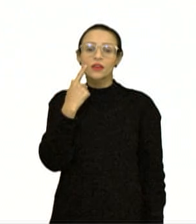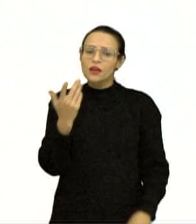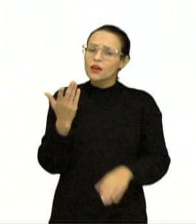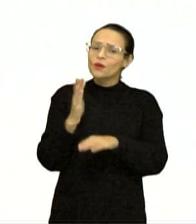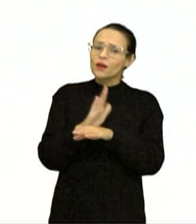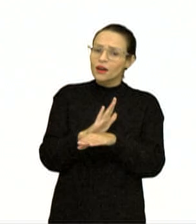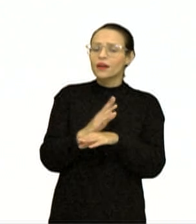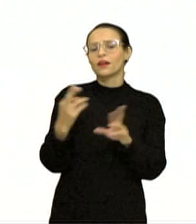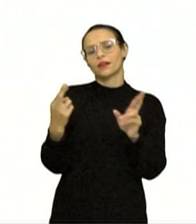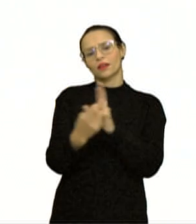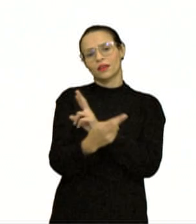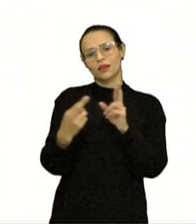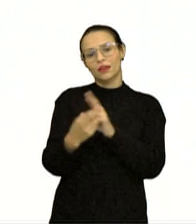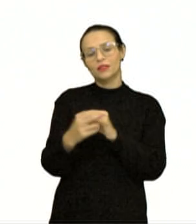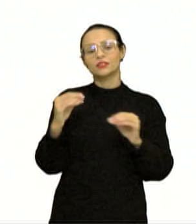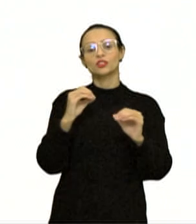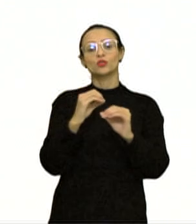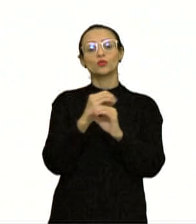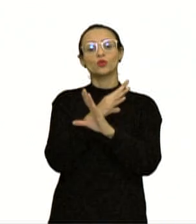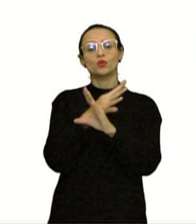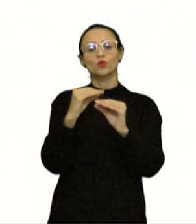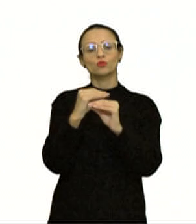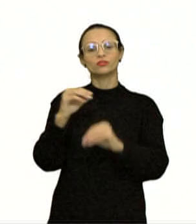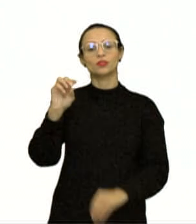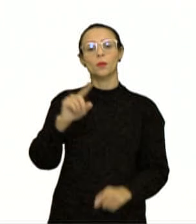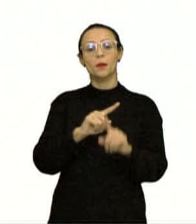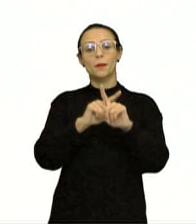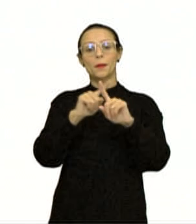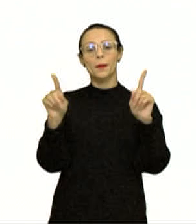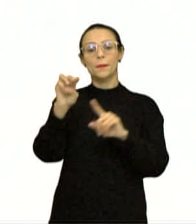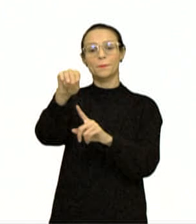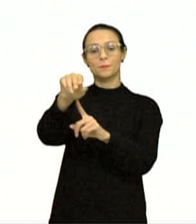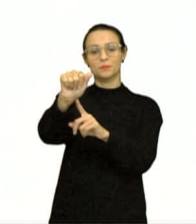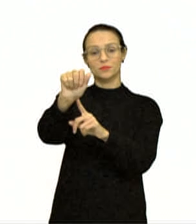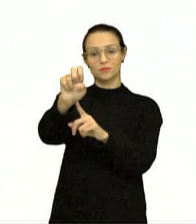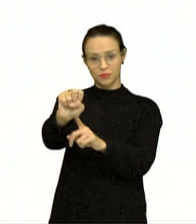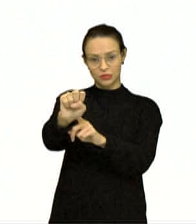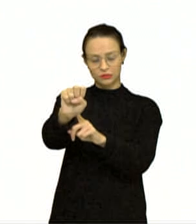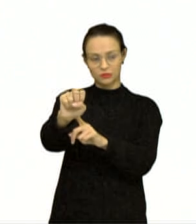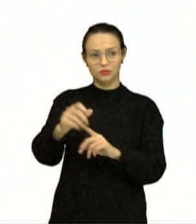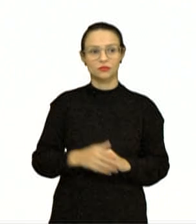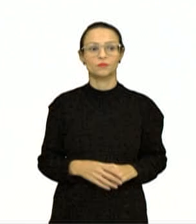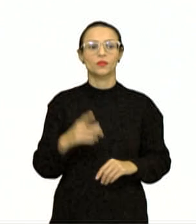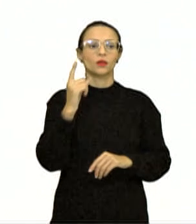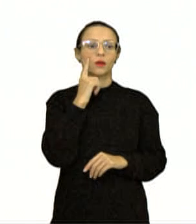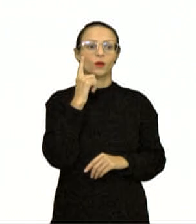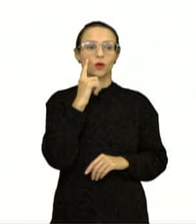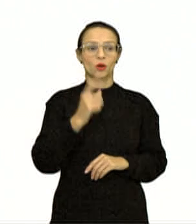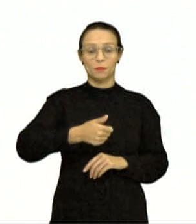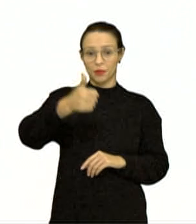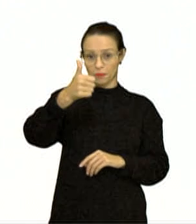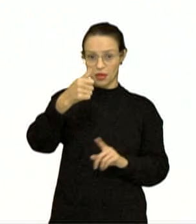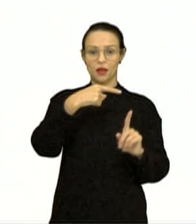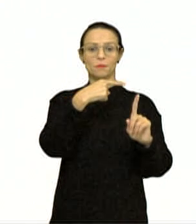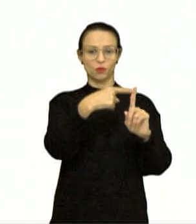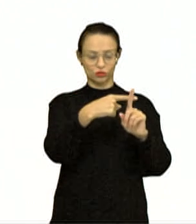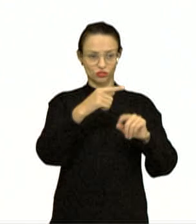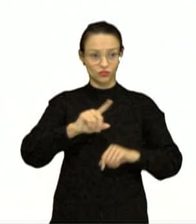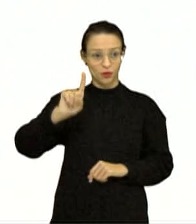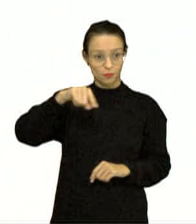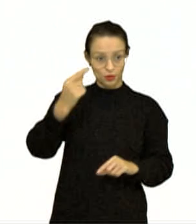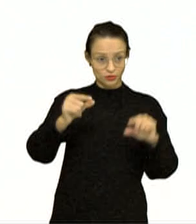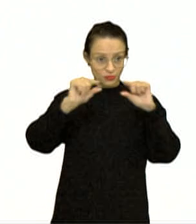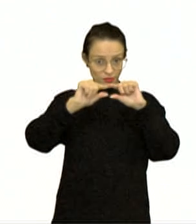foi usada a conjunção mas. Isso mesmo. Voltando no período, primeira ideia é positiva, a